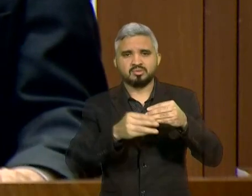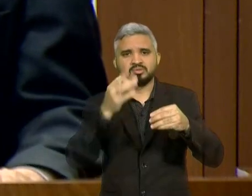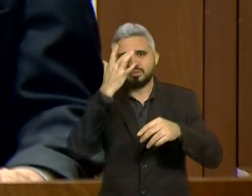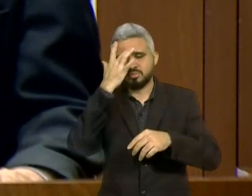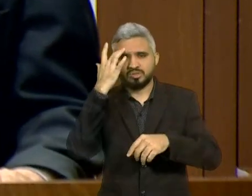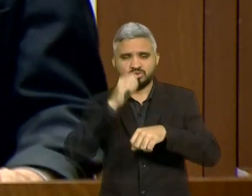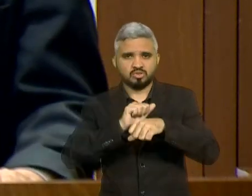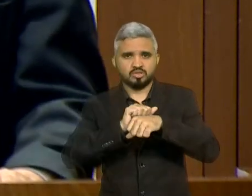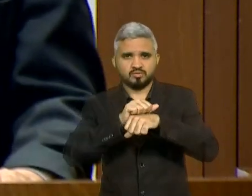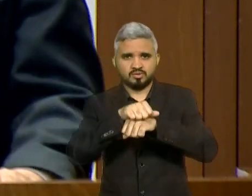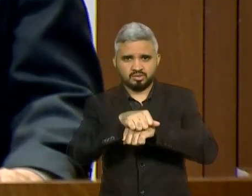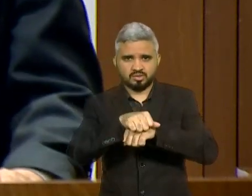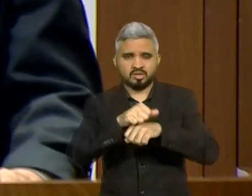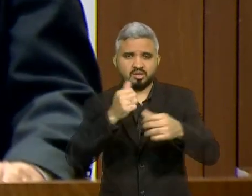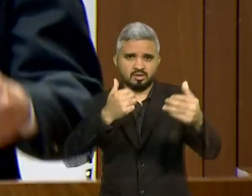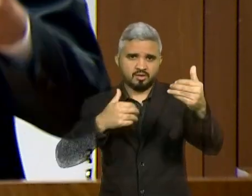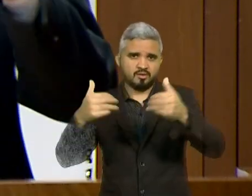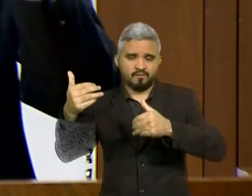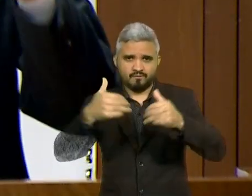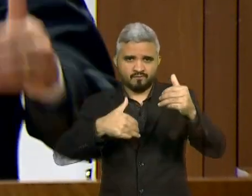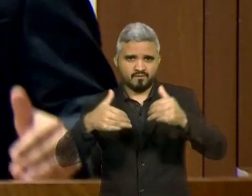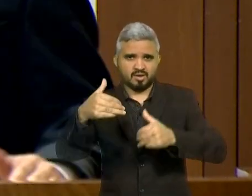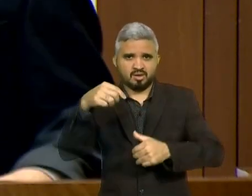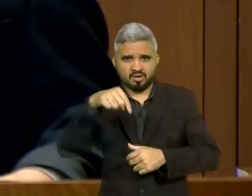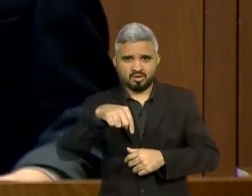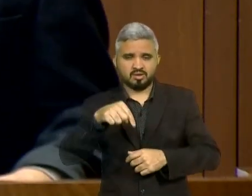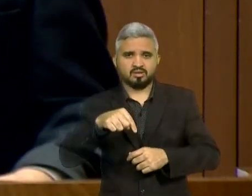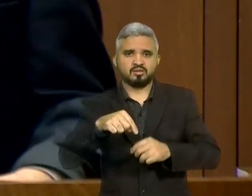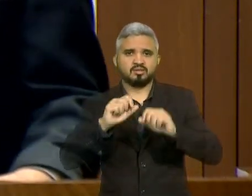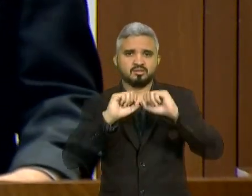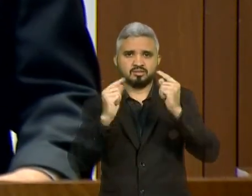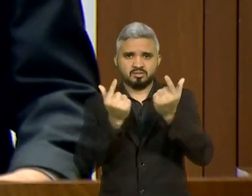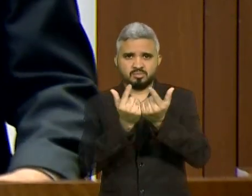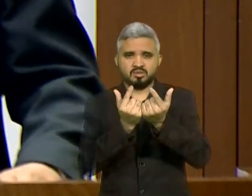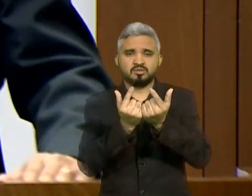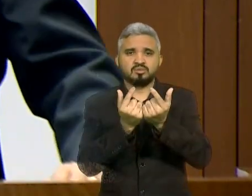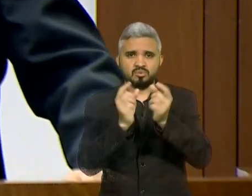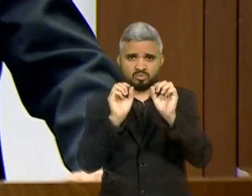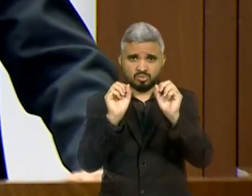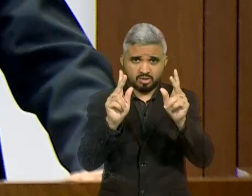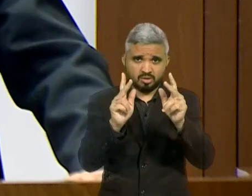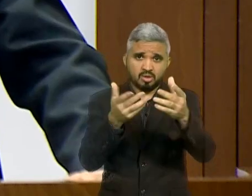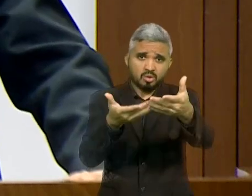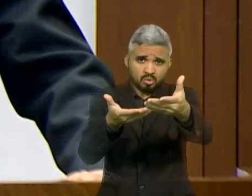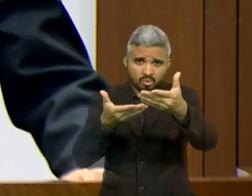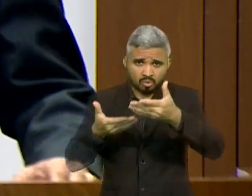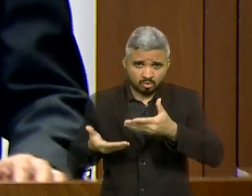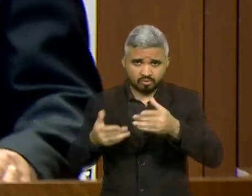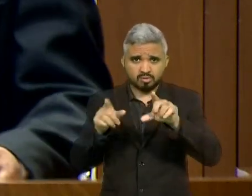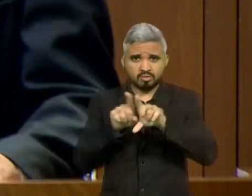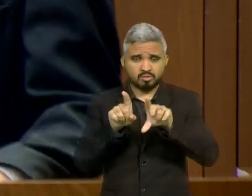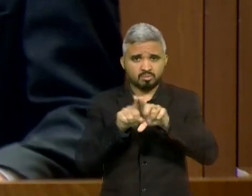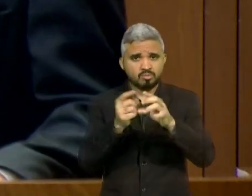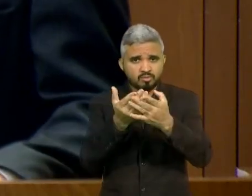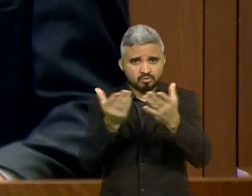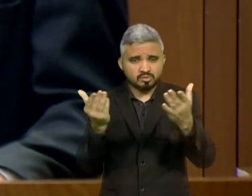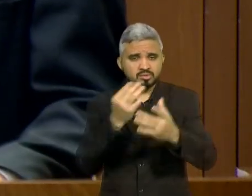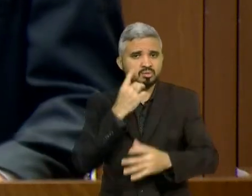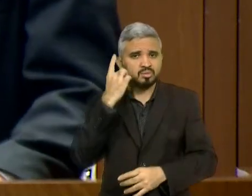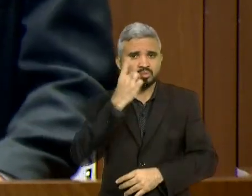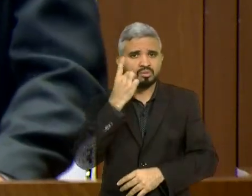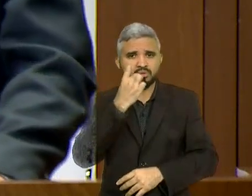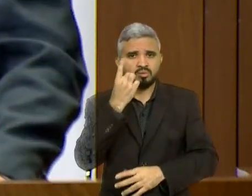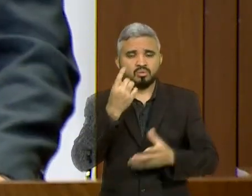eventualmente vierem a esta casa. Então, fica o convite também a todos os deputados da casa, para poderem, hoje à